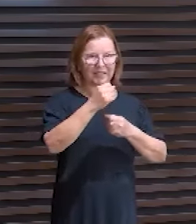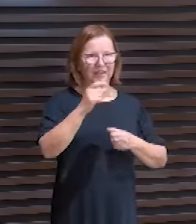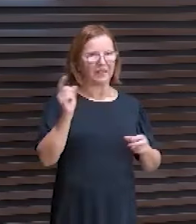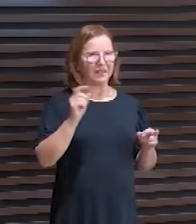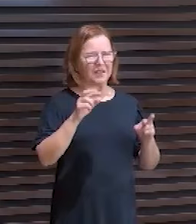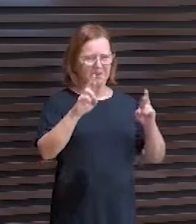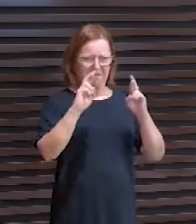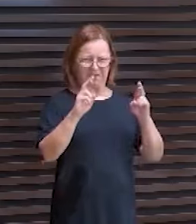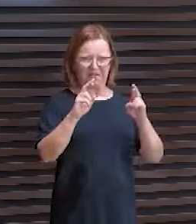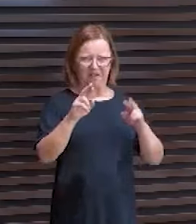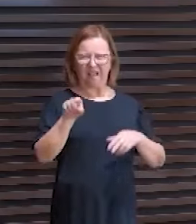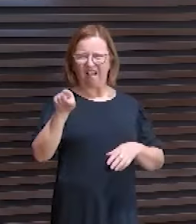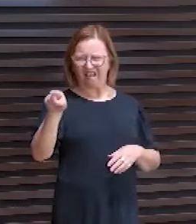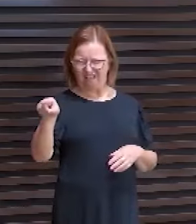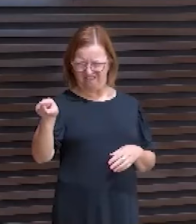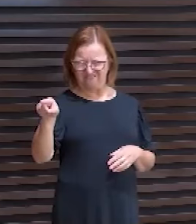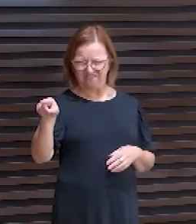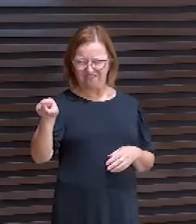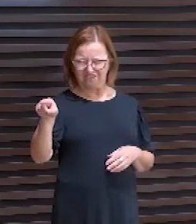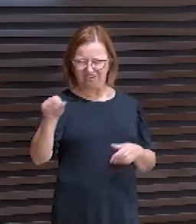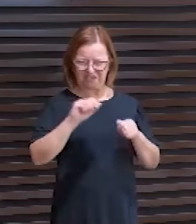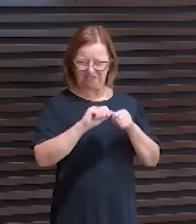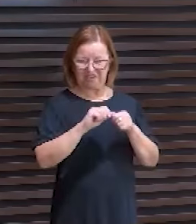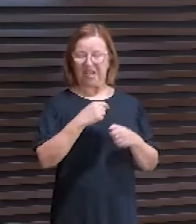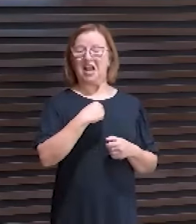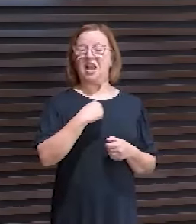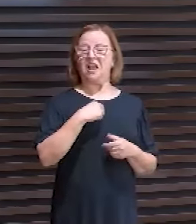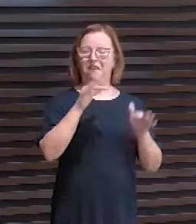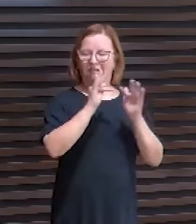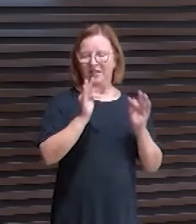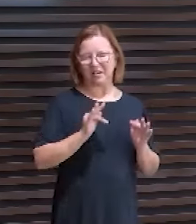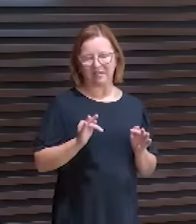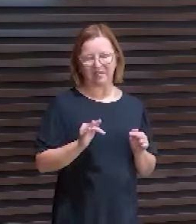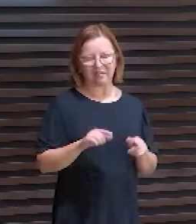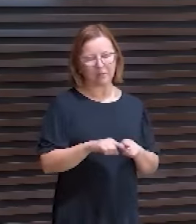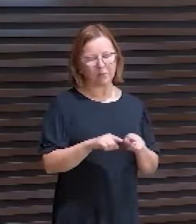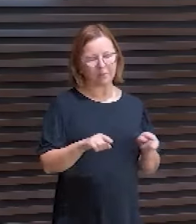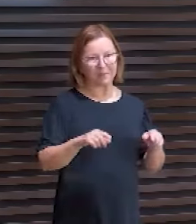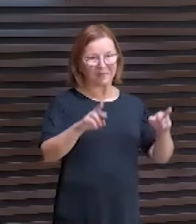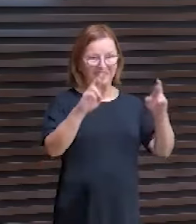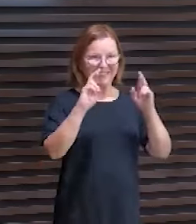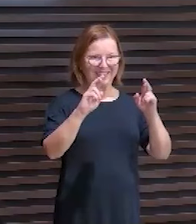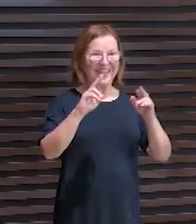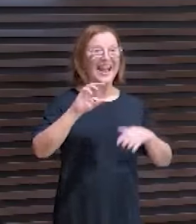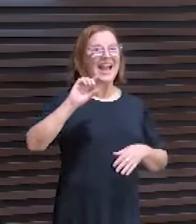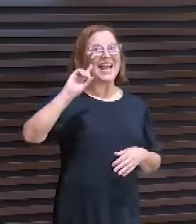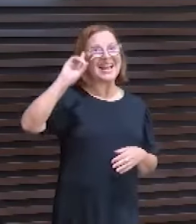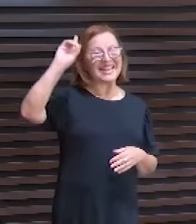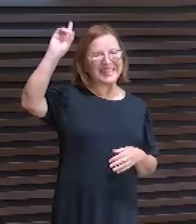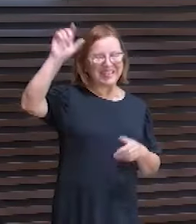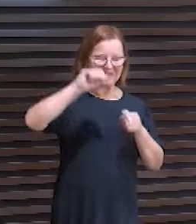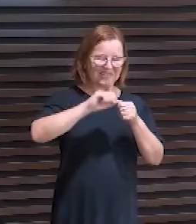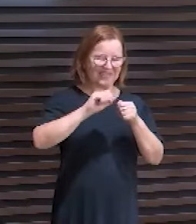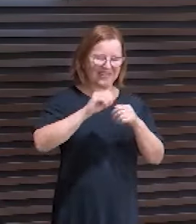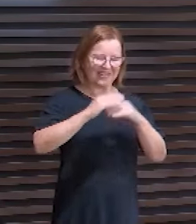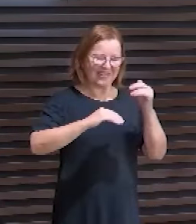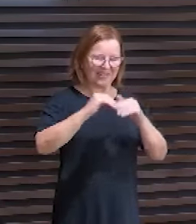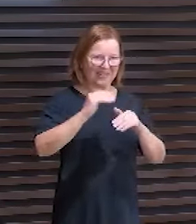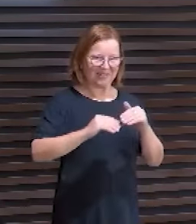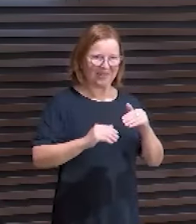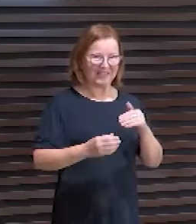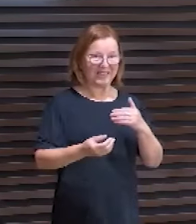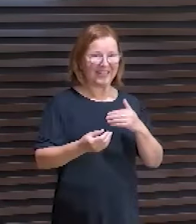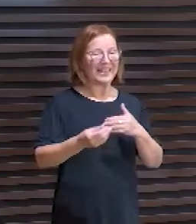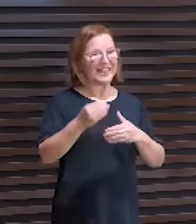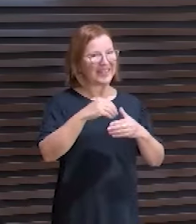o outro vai fazê-lo feliz ou fazê-la feliz na expectativa de que Deus está agindo dentro daquela